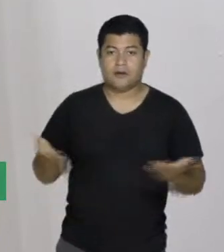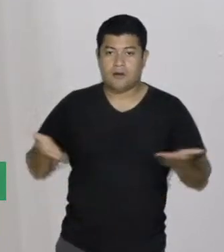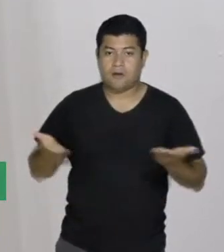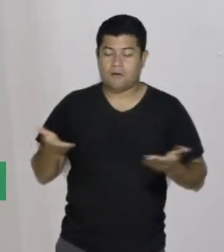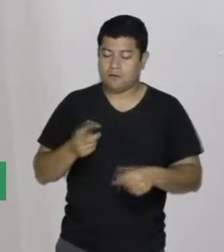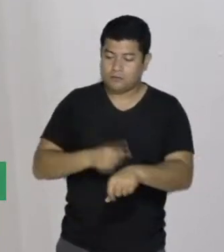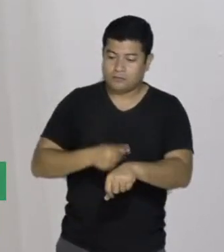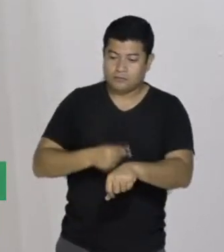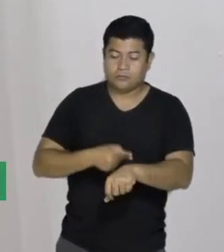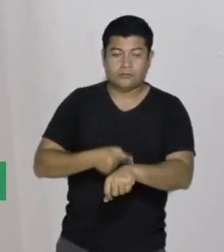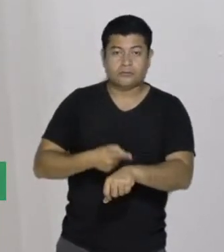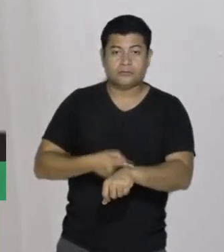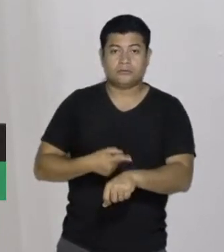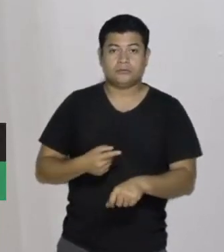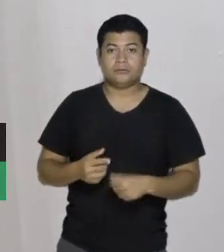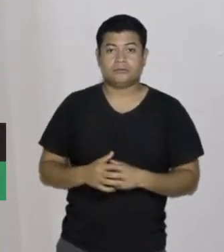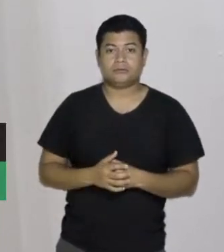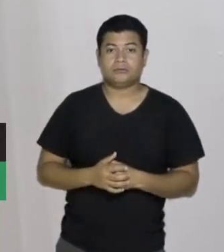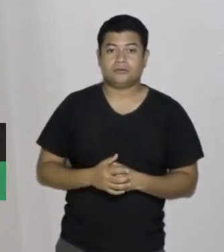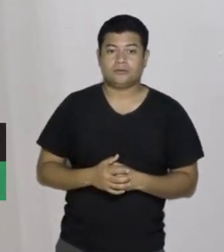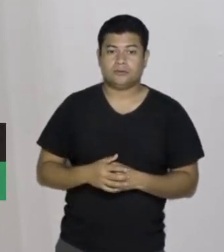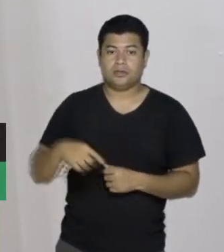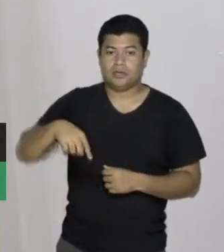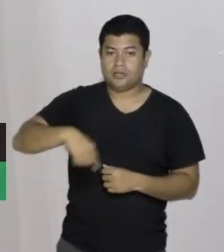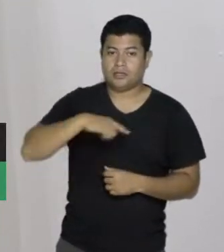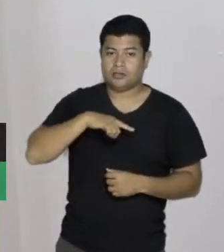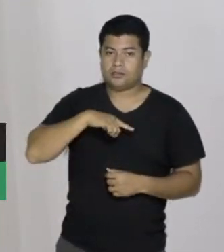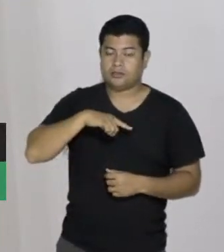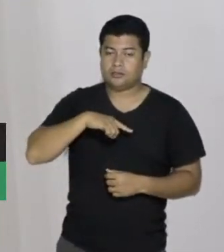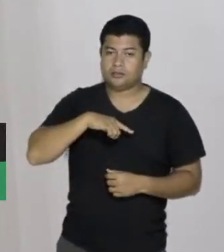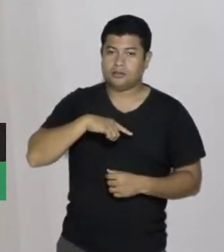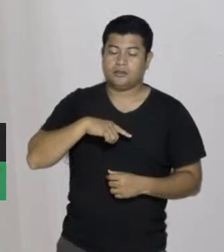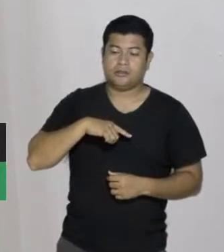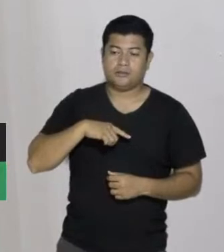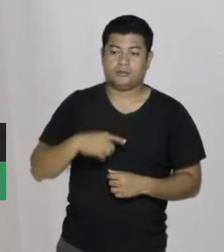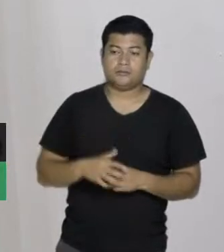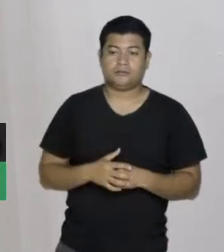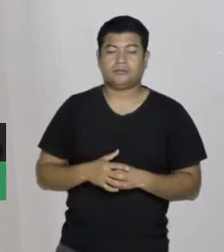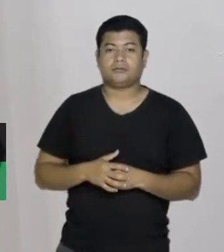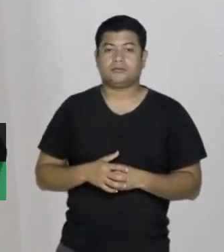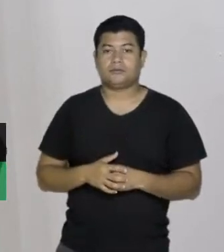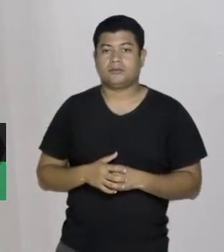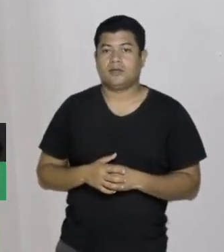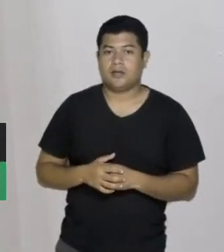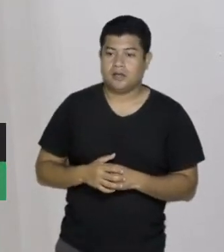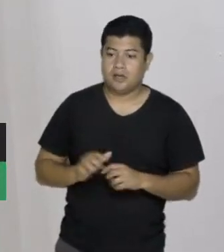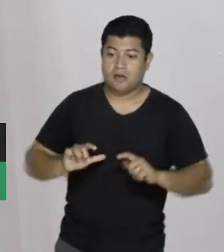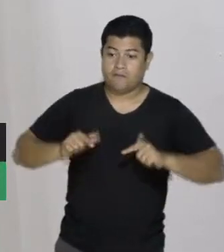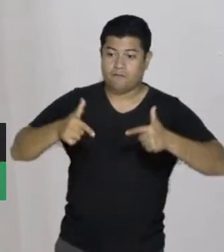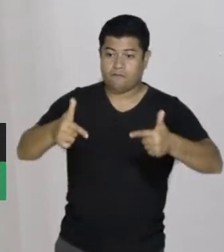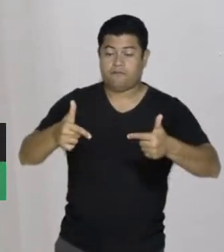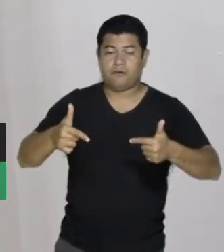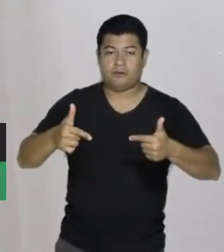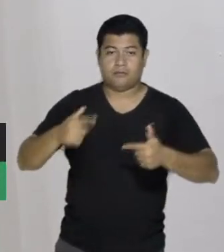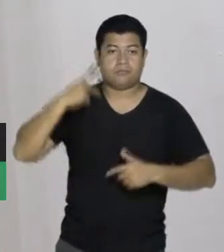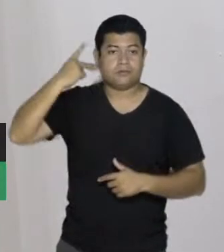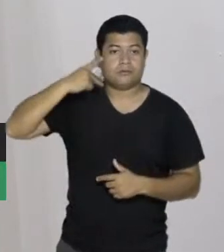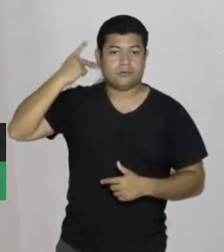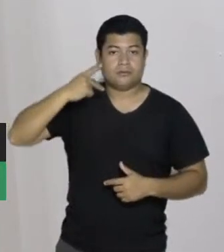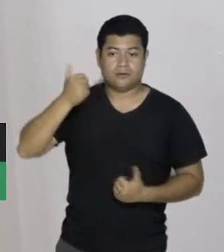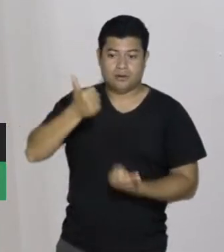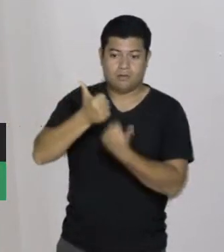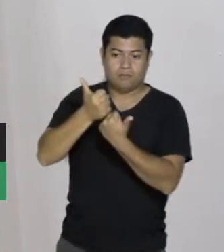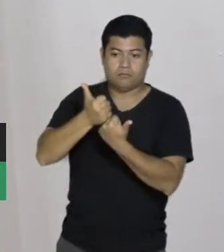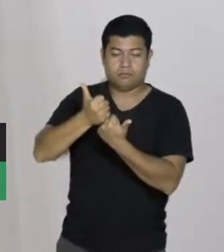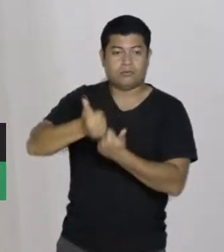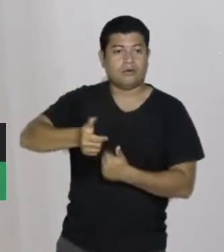tivemos hoje aqui na casa que foi o lançamento da frente parlamentar em apoio aos bombeiros voluntários tem uma foto